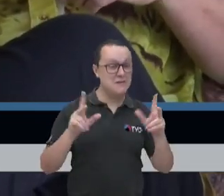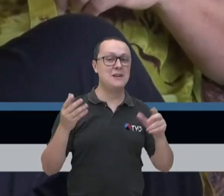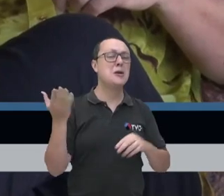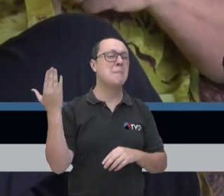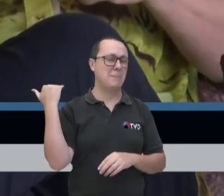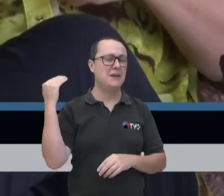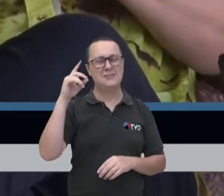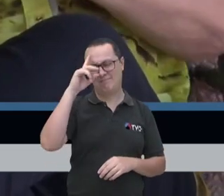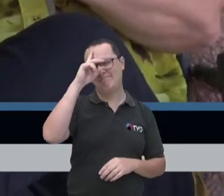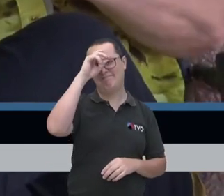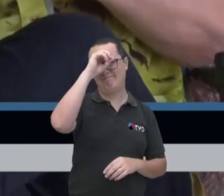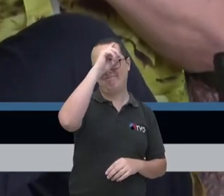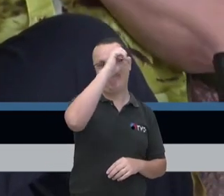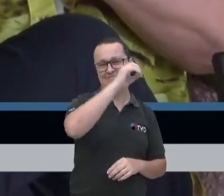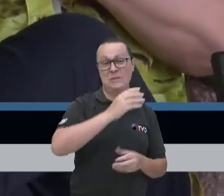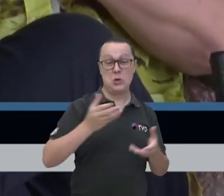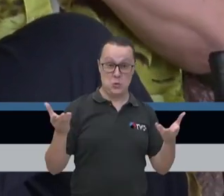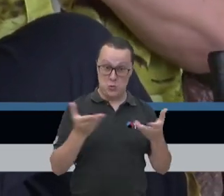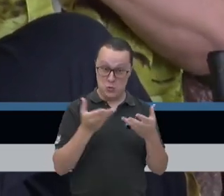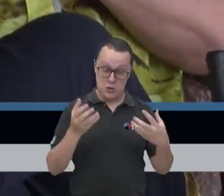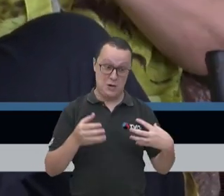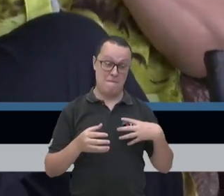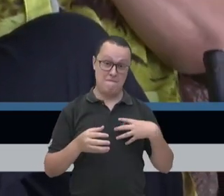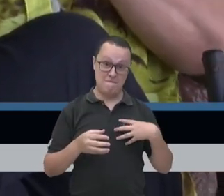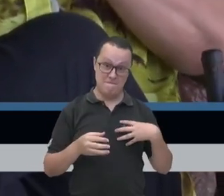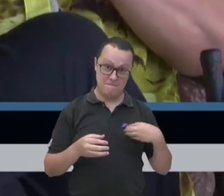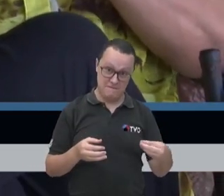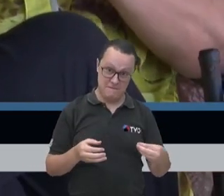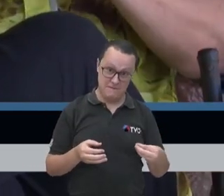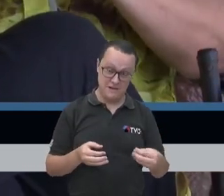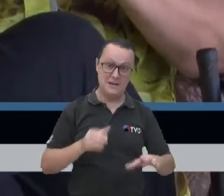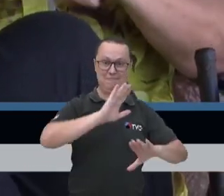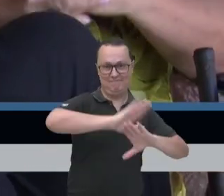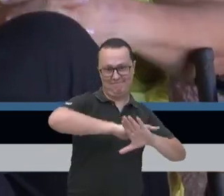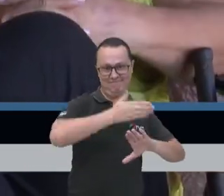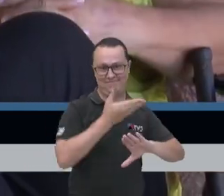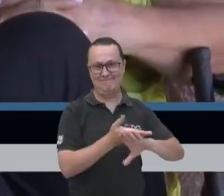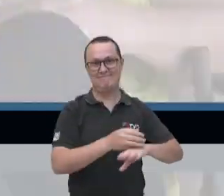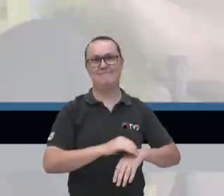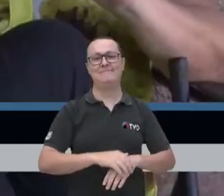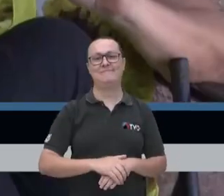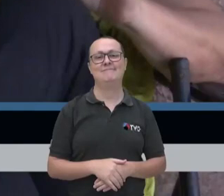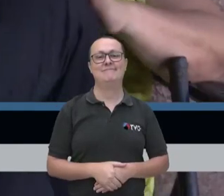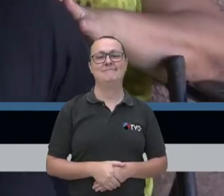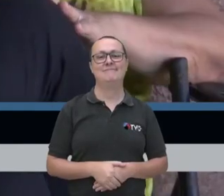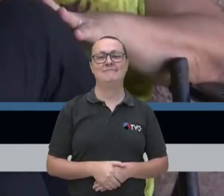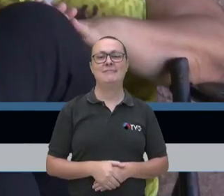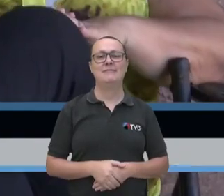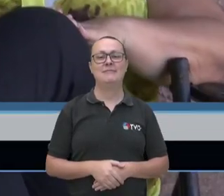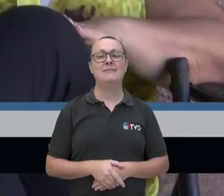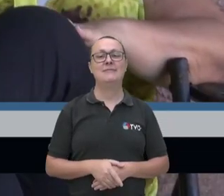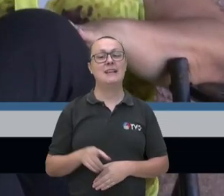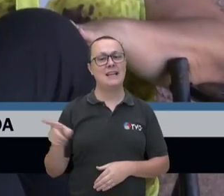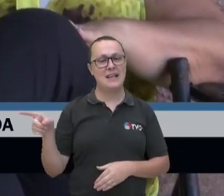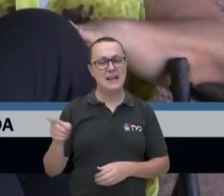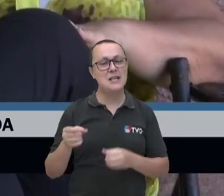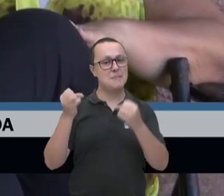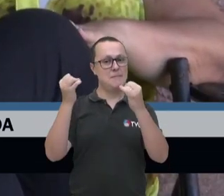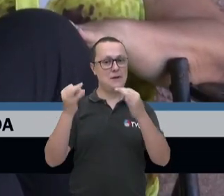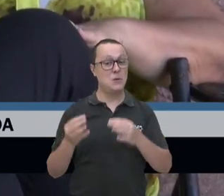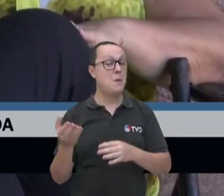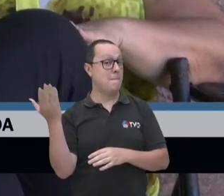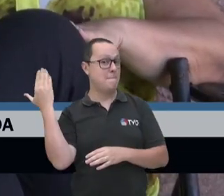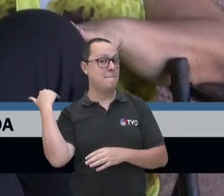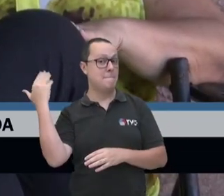E neste bate-papo, a filha dela, mais uma vez, fez o papel de intérprete. Ela disse que antes, quando